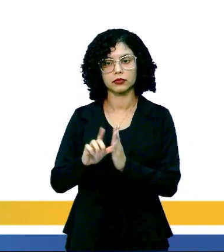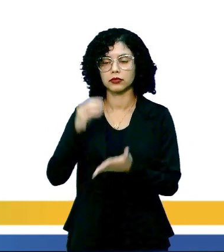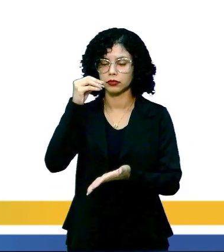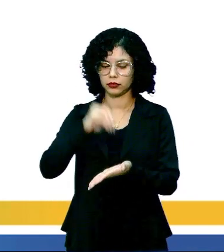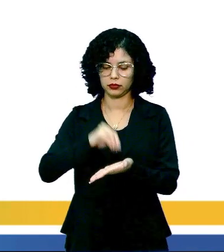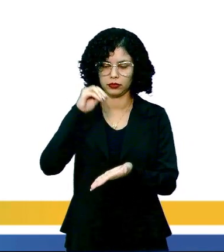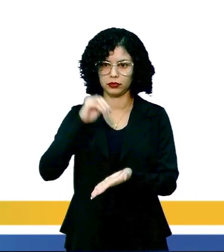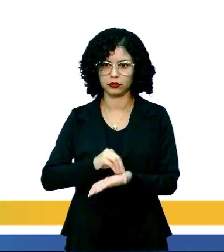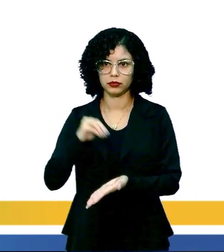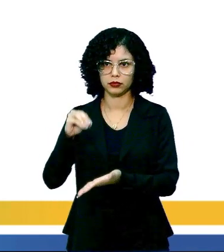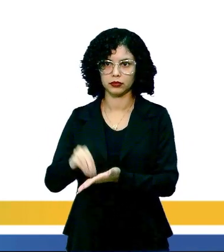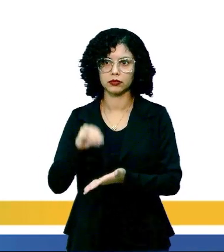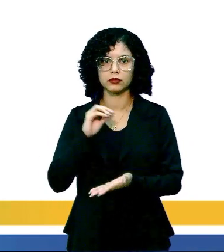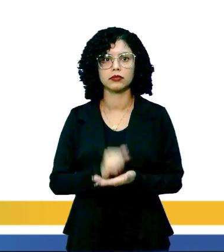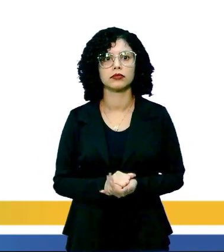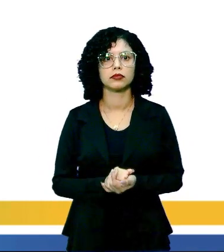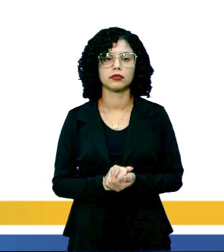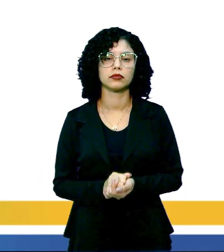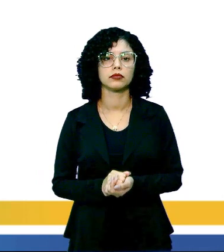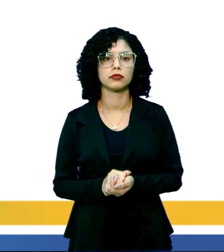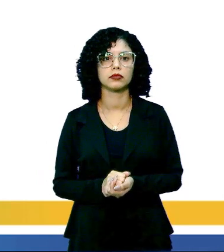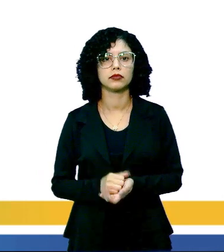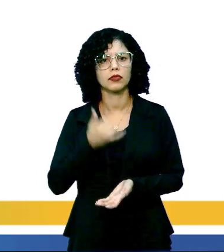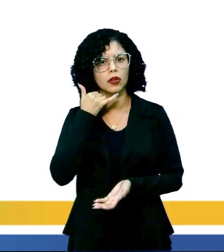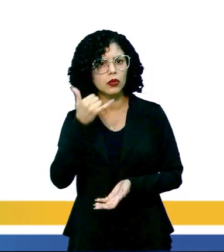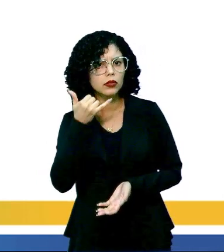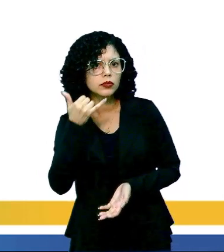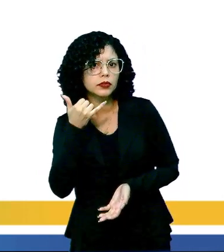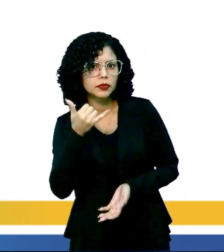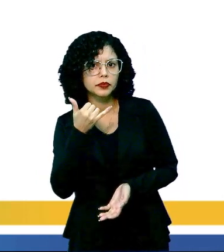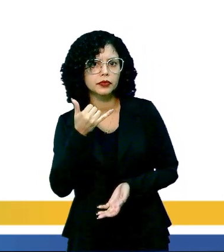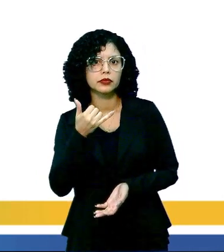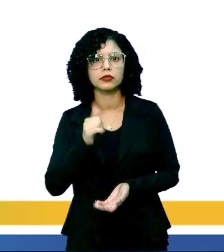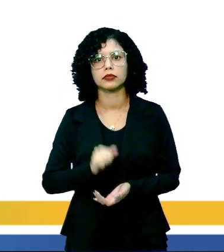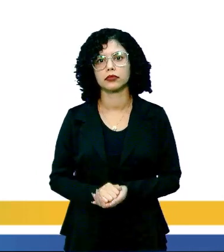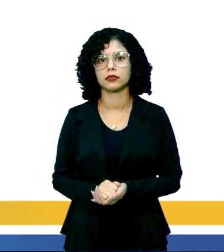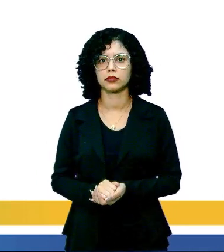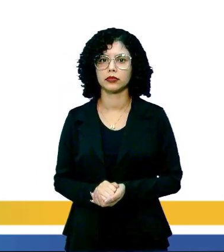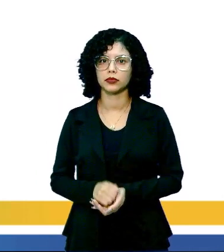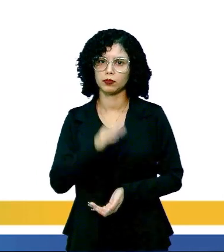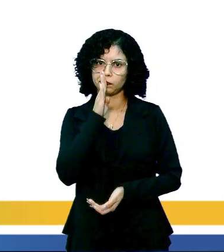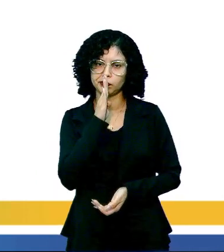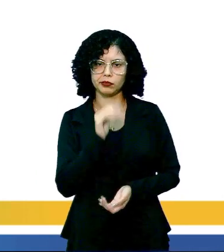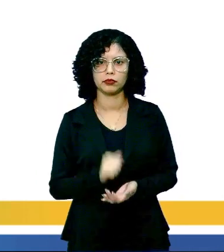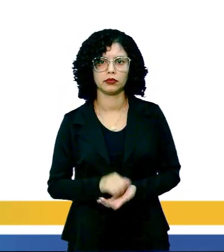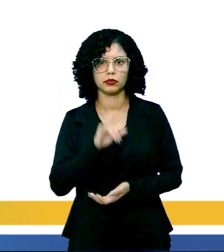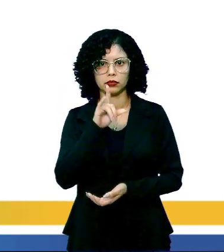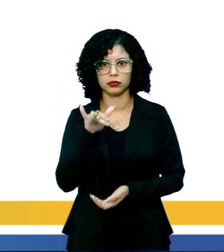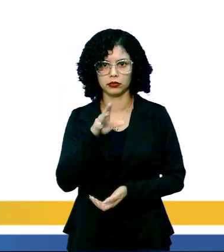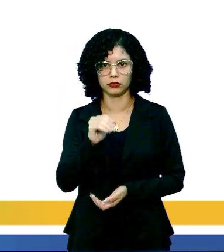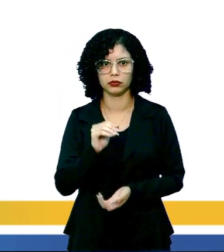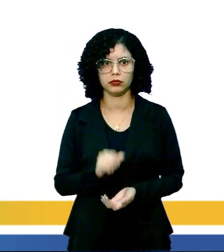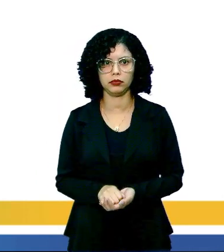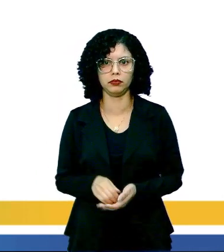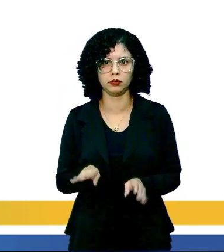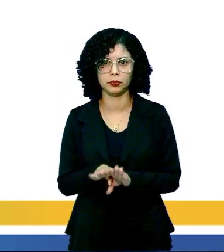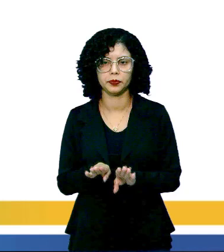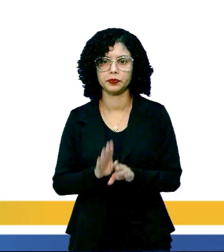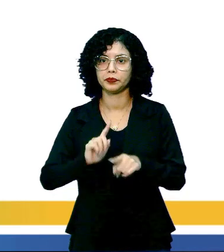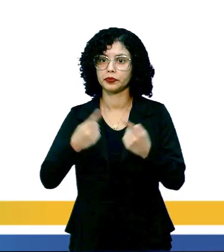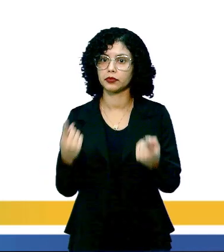e uma loja de carimbos. Dá só para o essencial, um telefone mudo e um